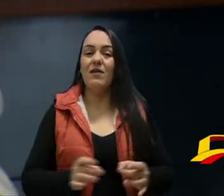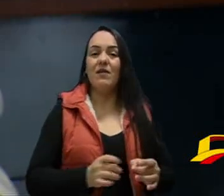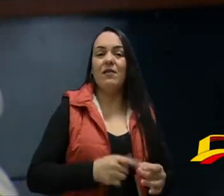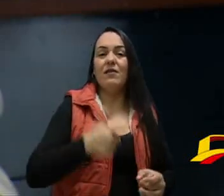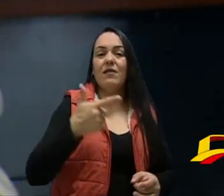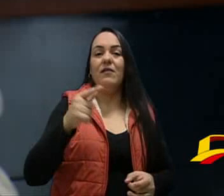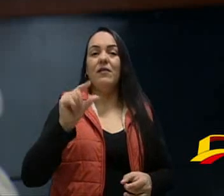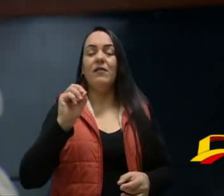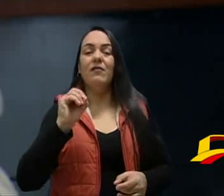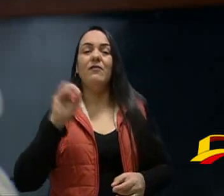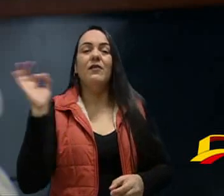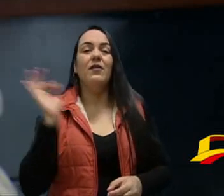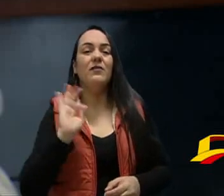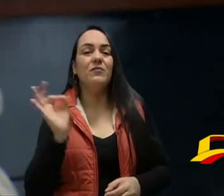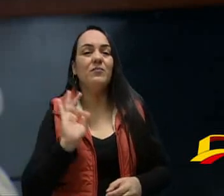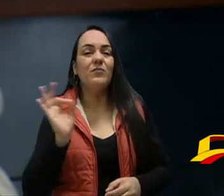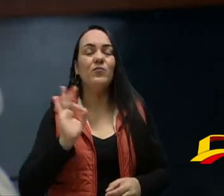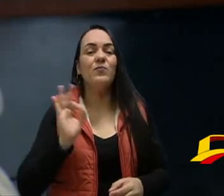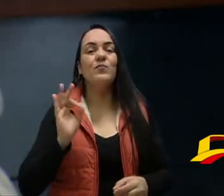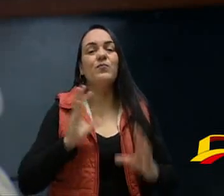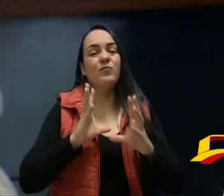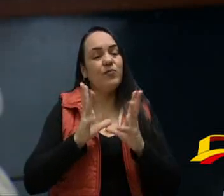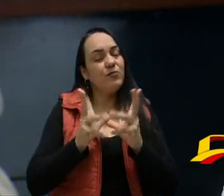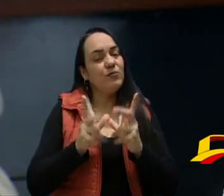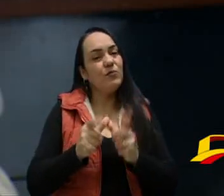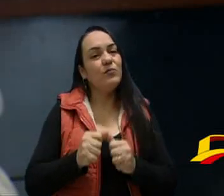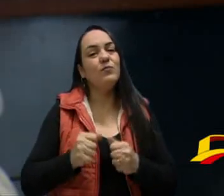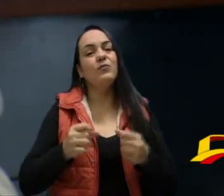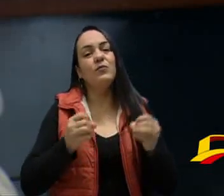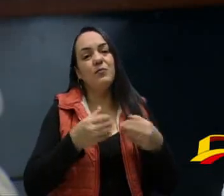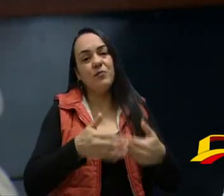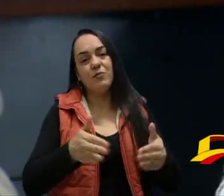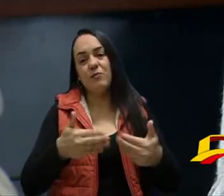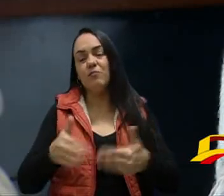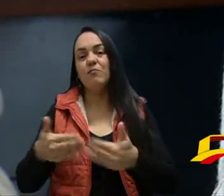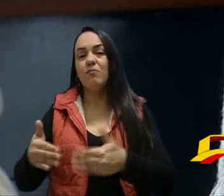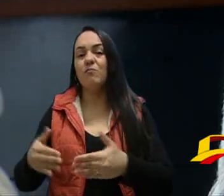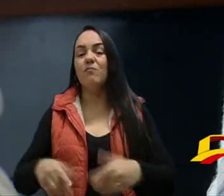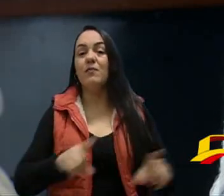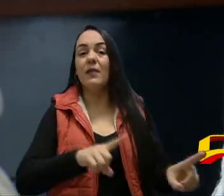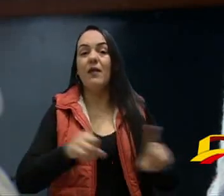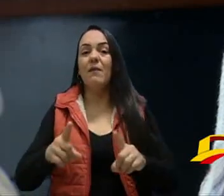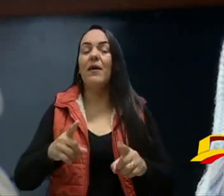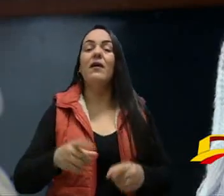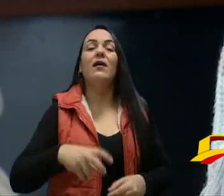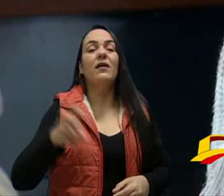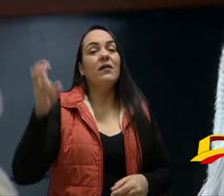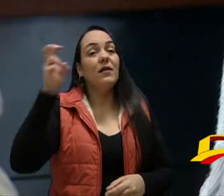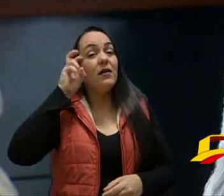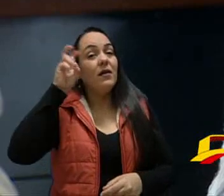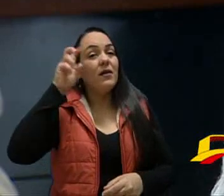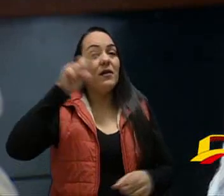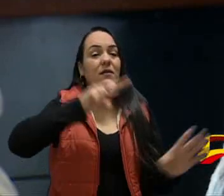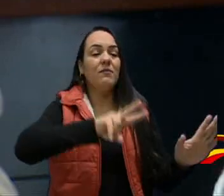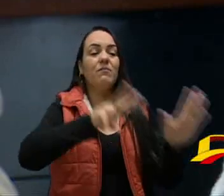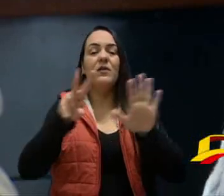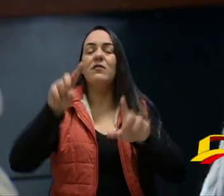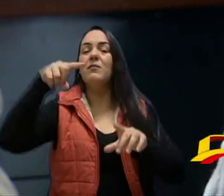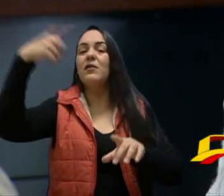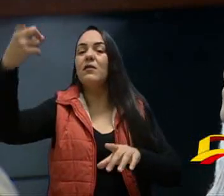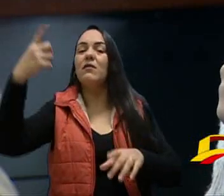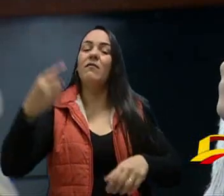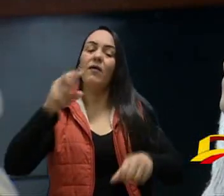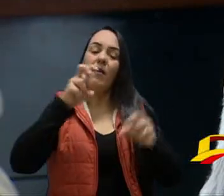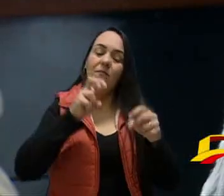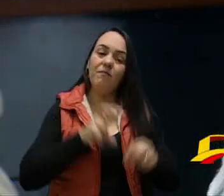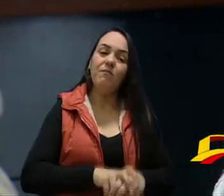a vinte por cento da capacidade total e depois se quinta-feira né esse da semana que vem a gente sentar e